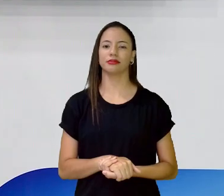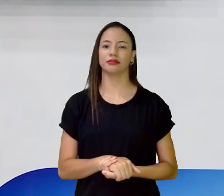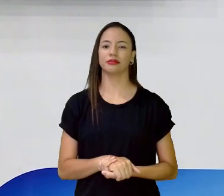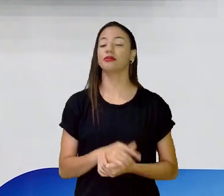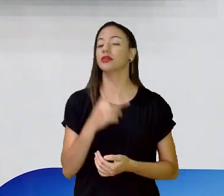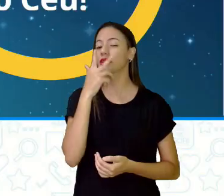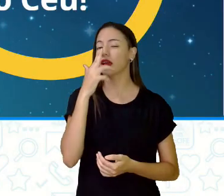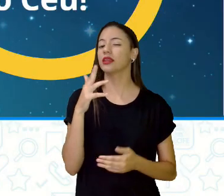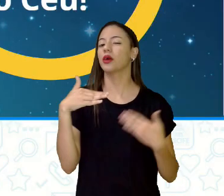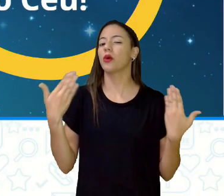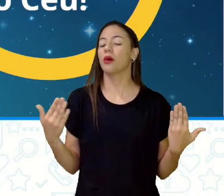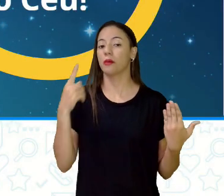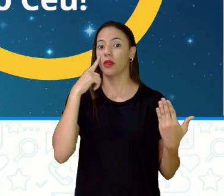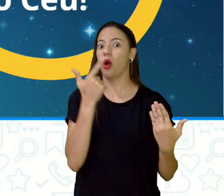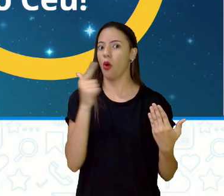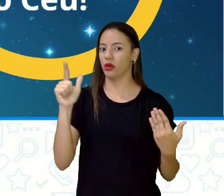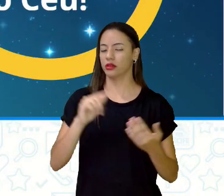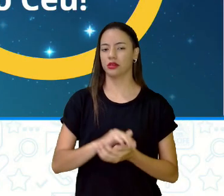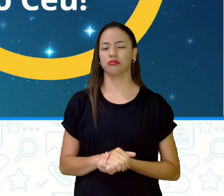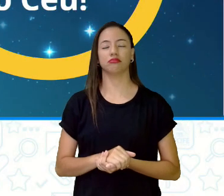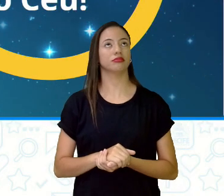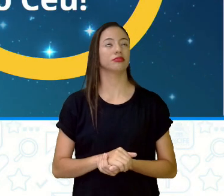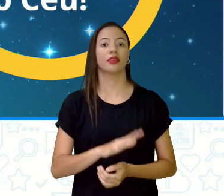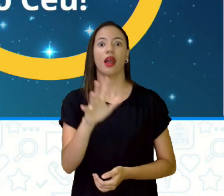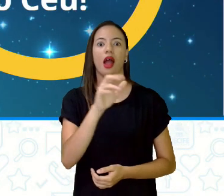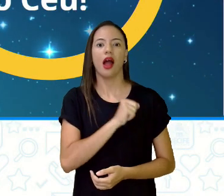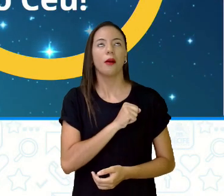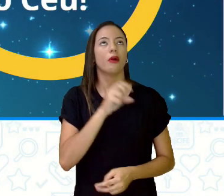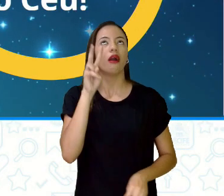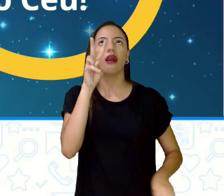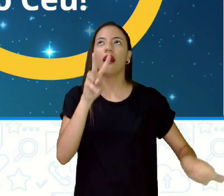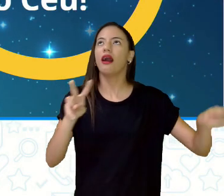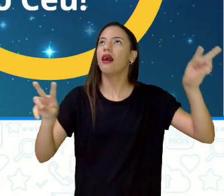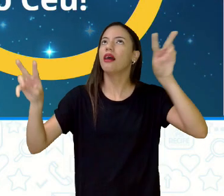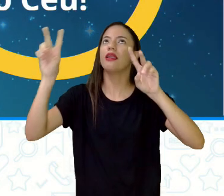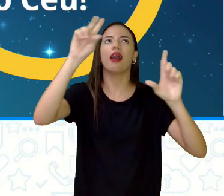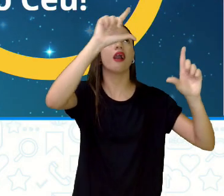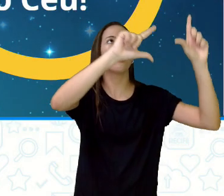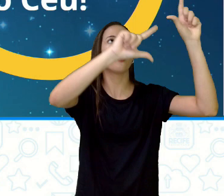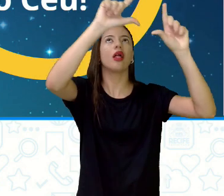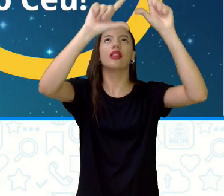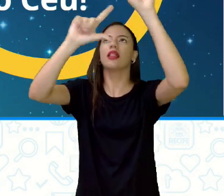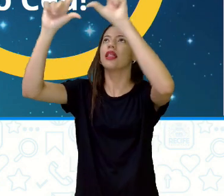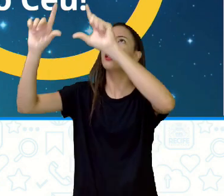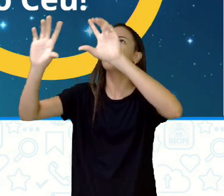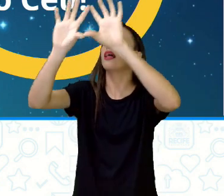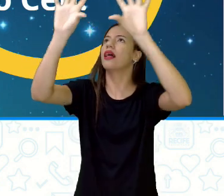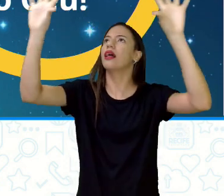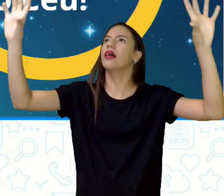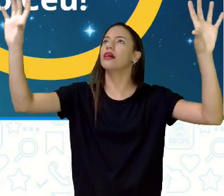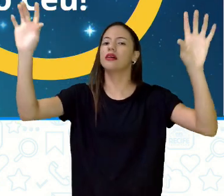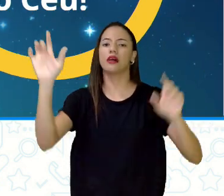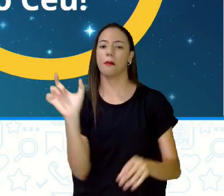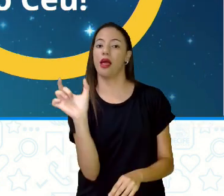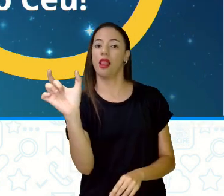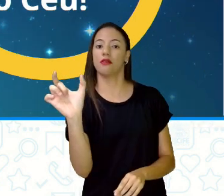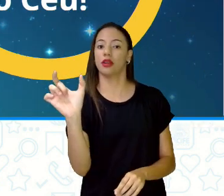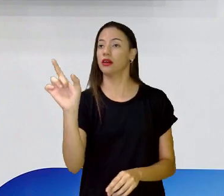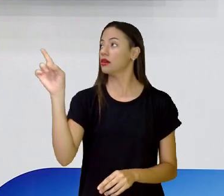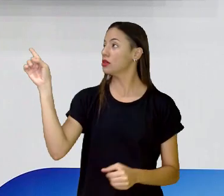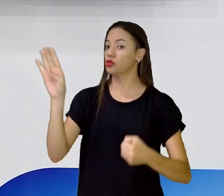Outra. Amo olhar a constelação no céu. E aí, gente, qual palavrinha aí é substantivo